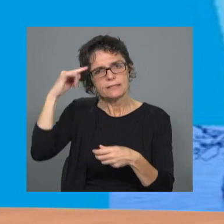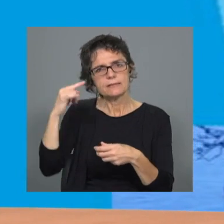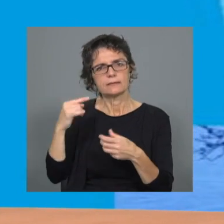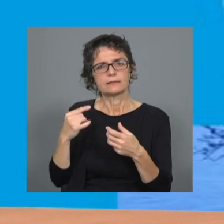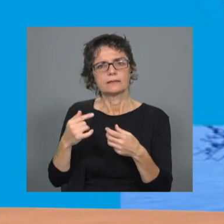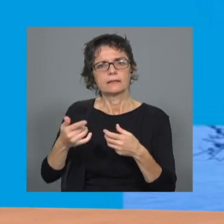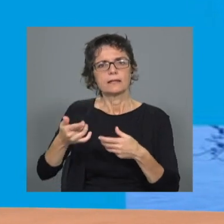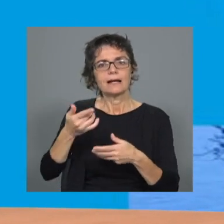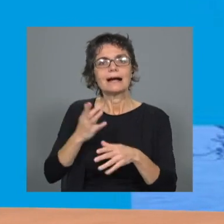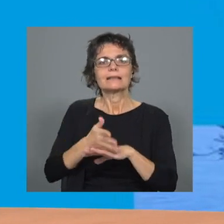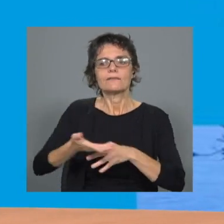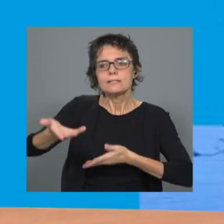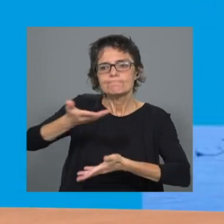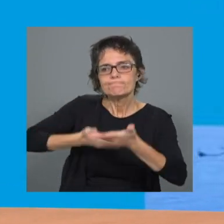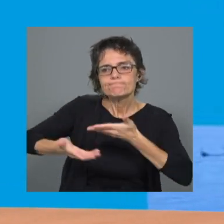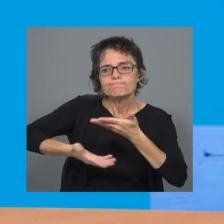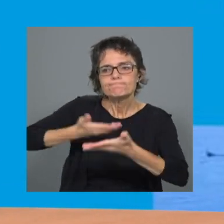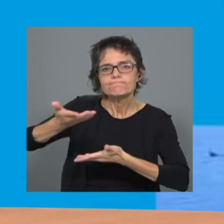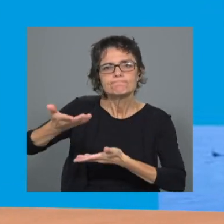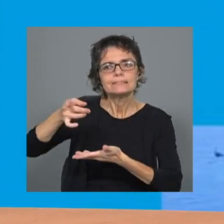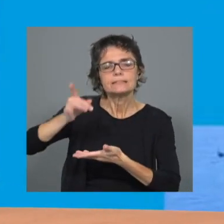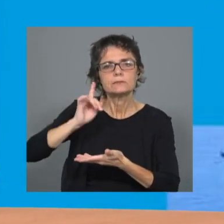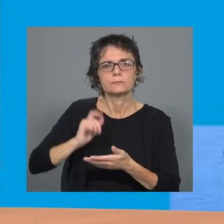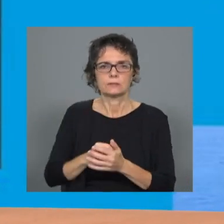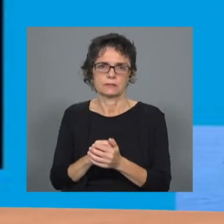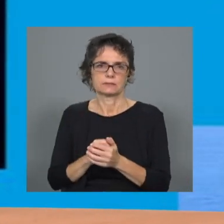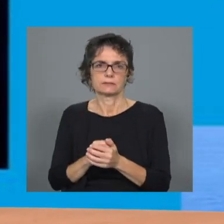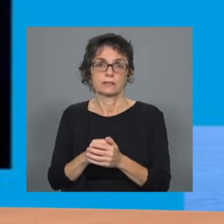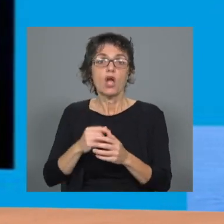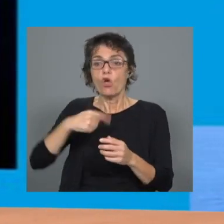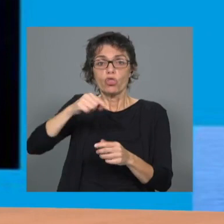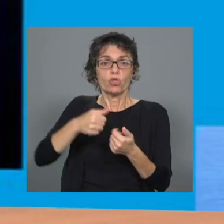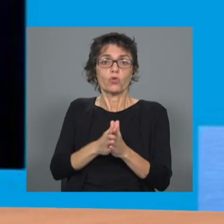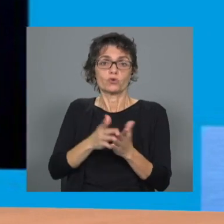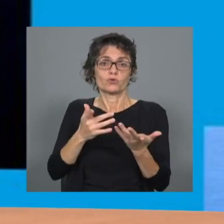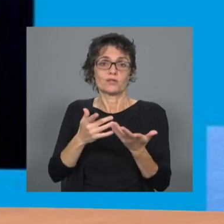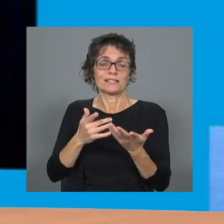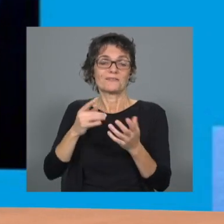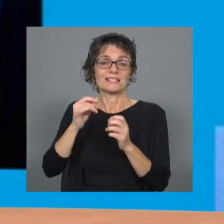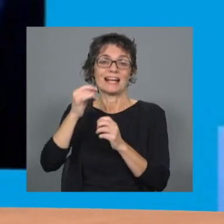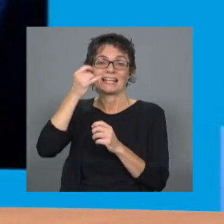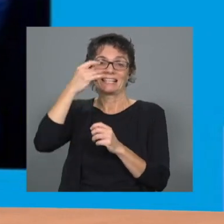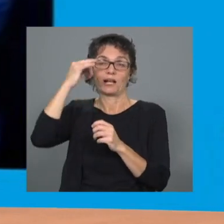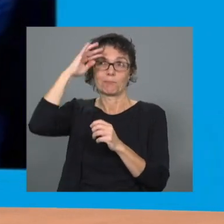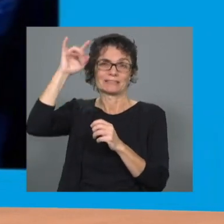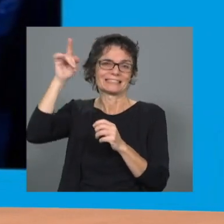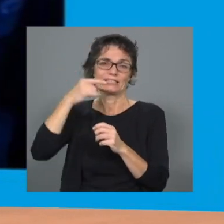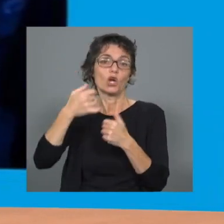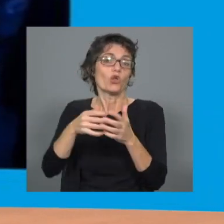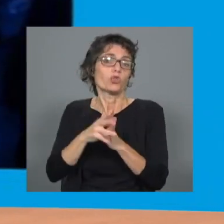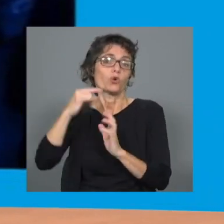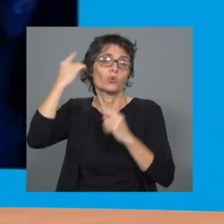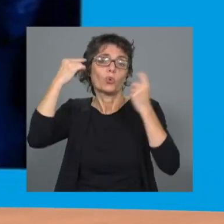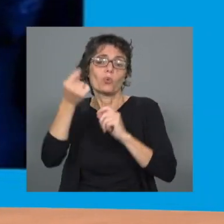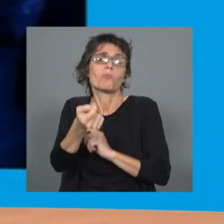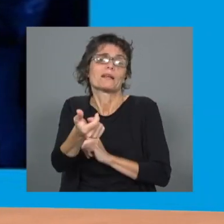ajustada. Nós estamos, a sabedoria popular diz isso, não é? Todos temos um pouco de loucos, é de médico e de louco, pouco, não é? Que diz, de facto, todos temos